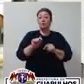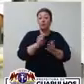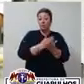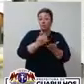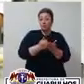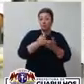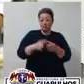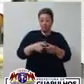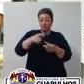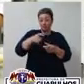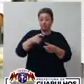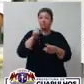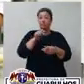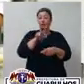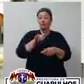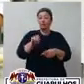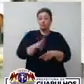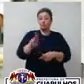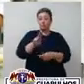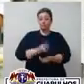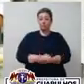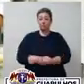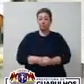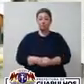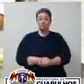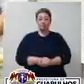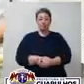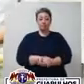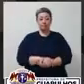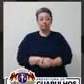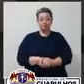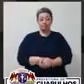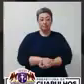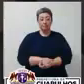ensinando bolo de pote. Para a receita, nós vamos precisar...